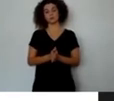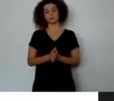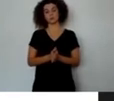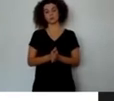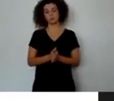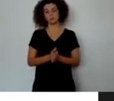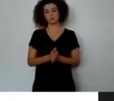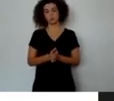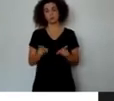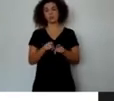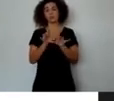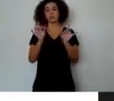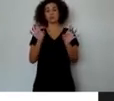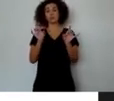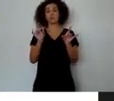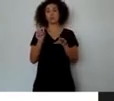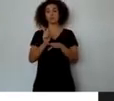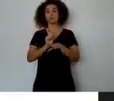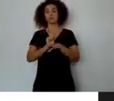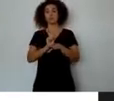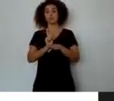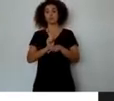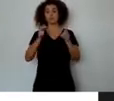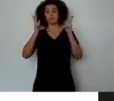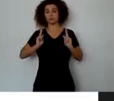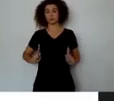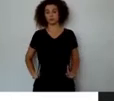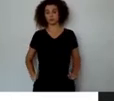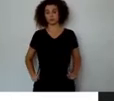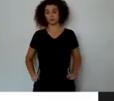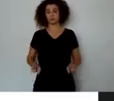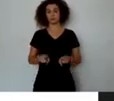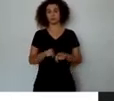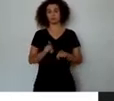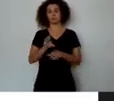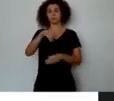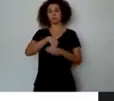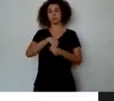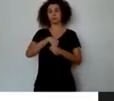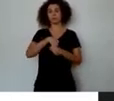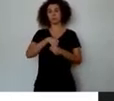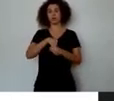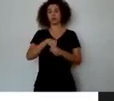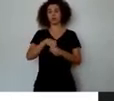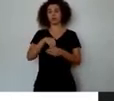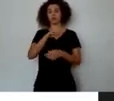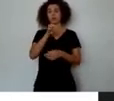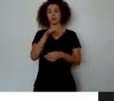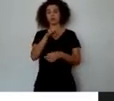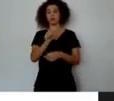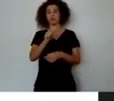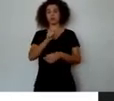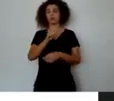especialista em gestão de pessoas e integrante da Comissão de Relações Étnico-Raciais, daqui do CRP Minas, né?